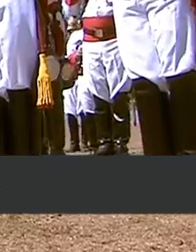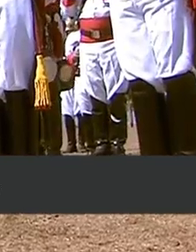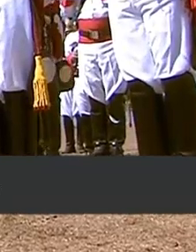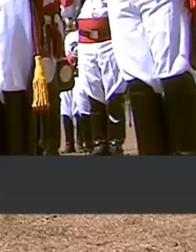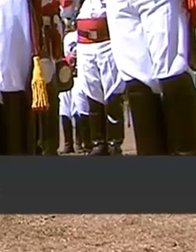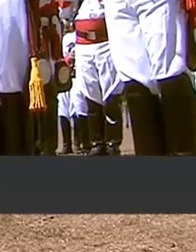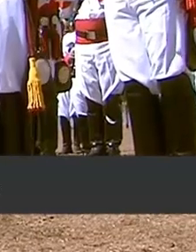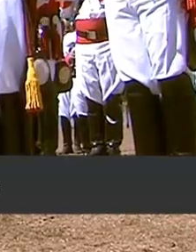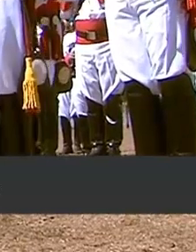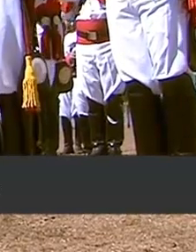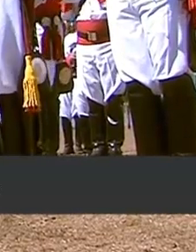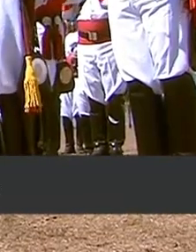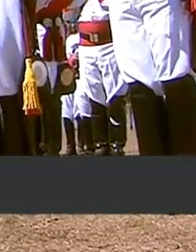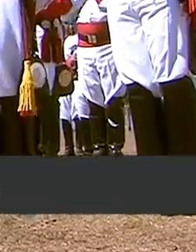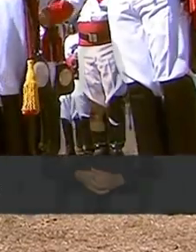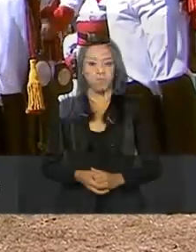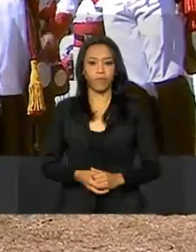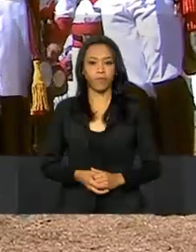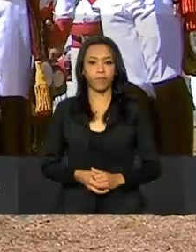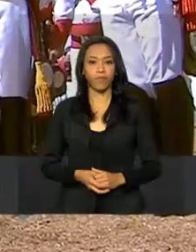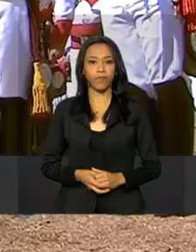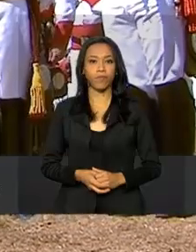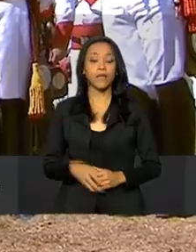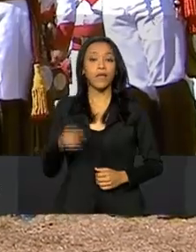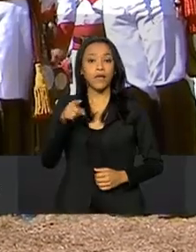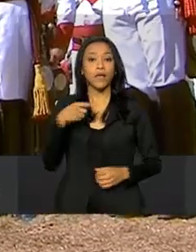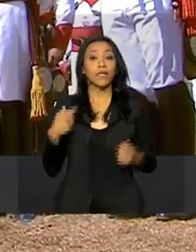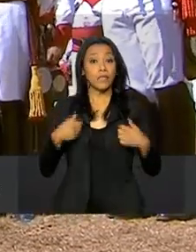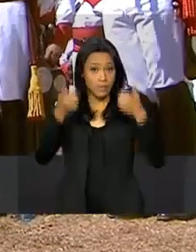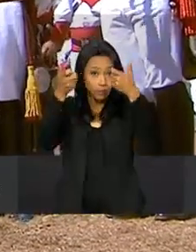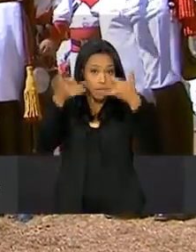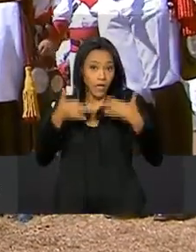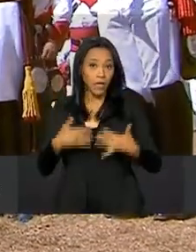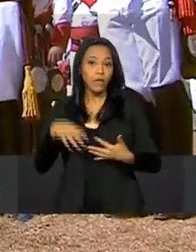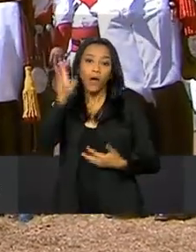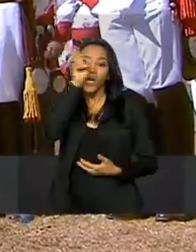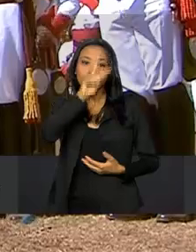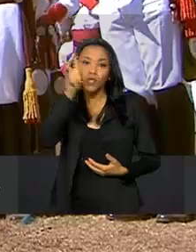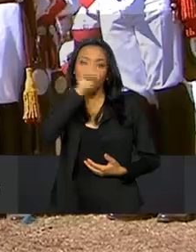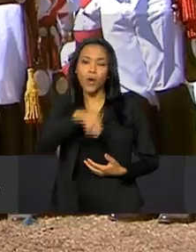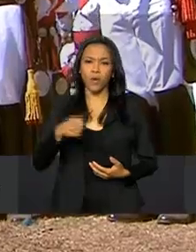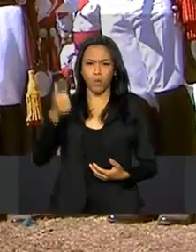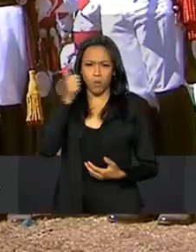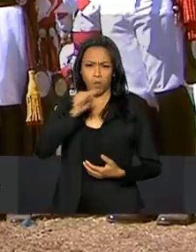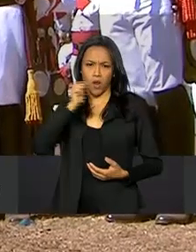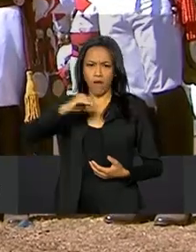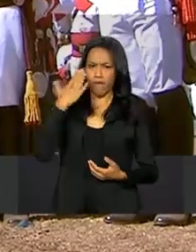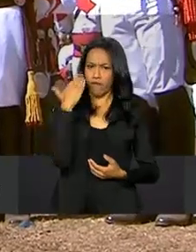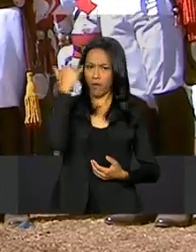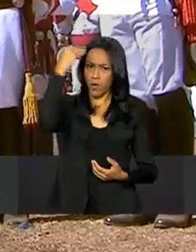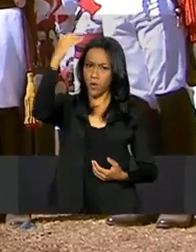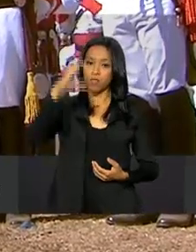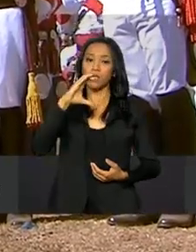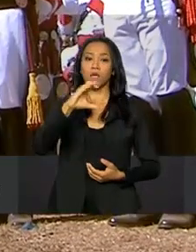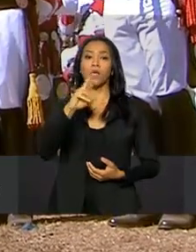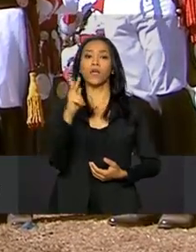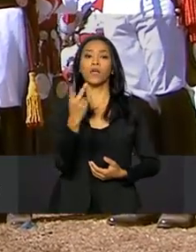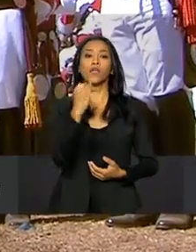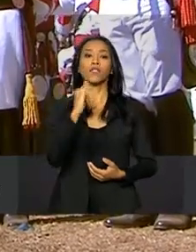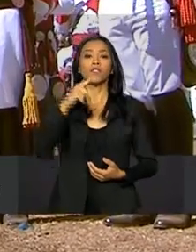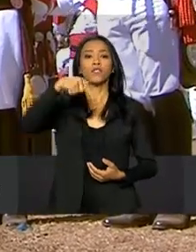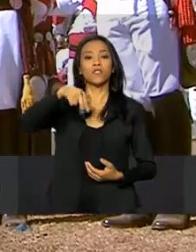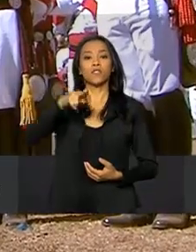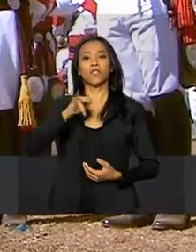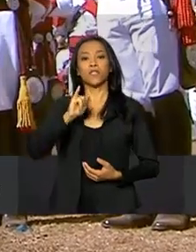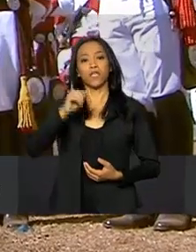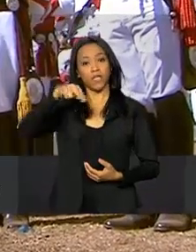da escravatura e pelo fim da monarquia. Chiquinha Gonzaga foi autora da primeira marcha carnavalesca com a letra